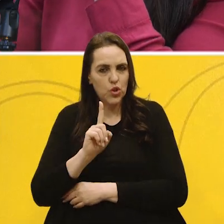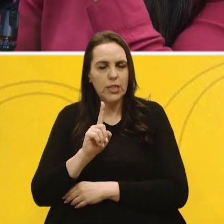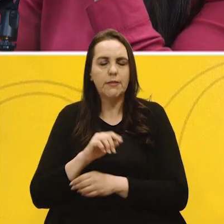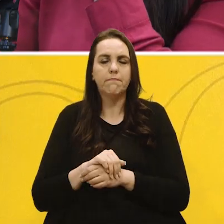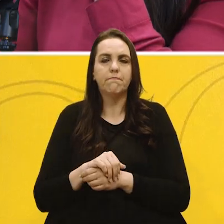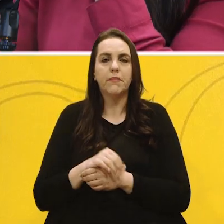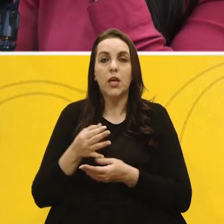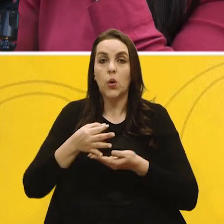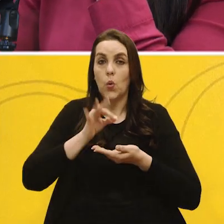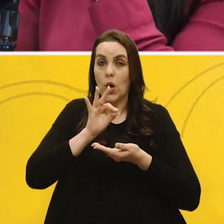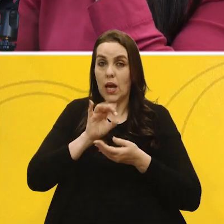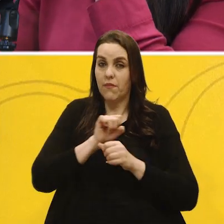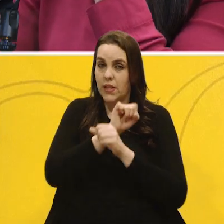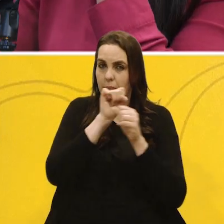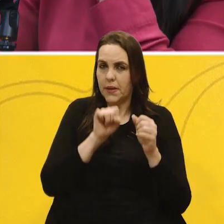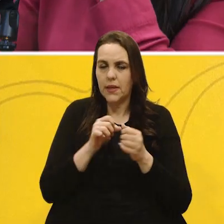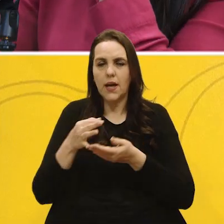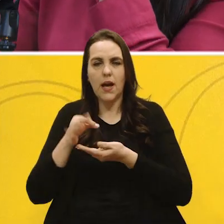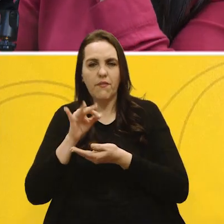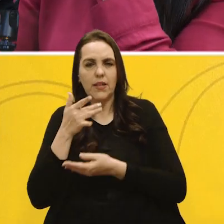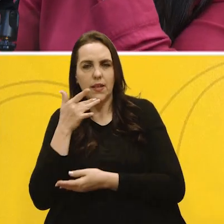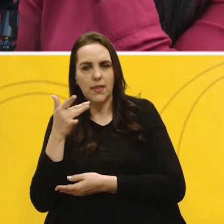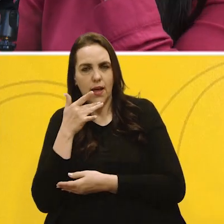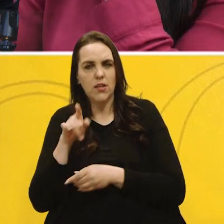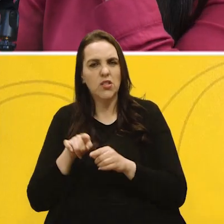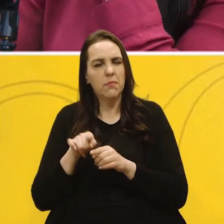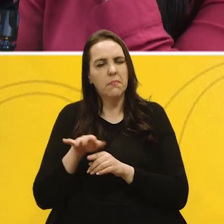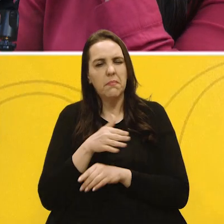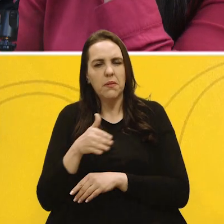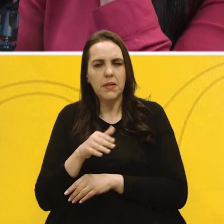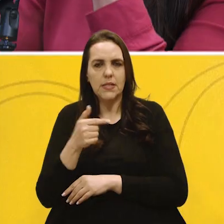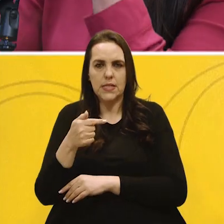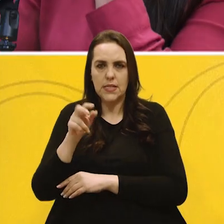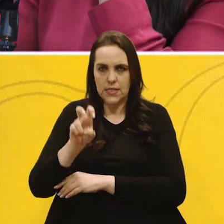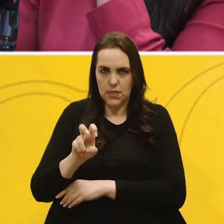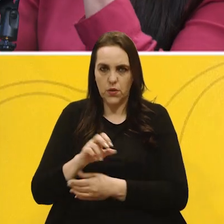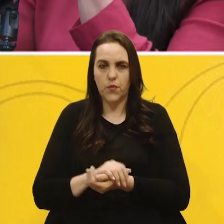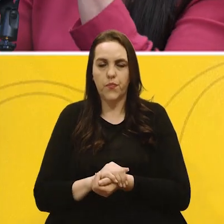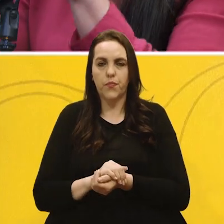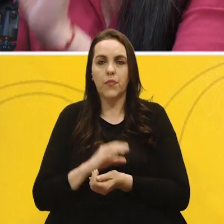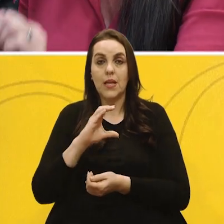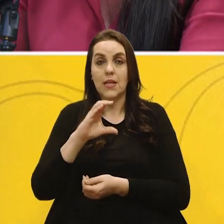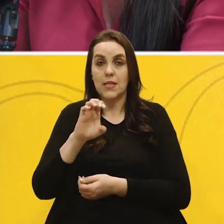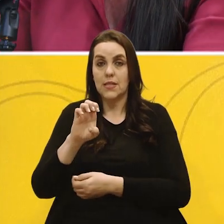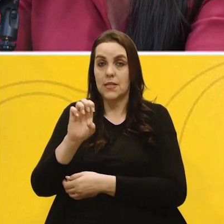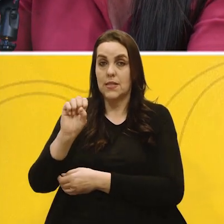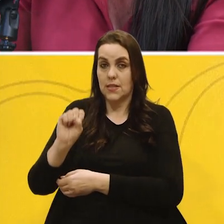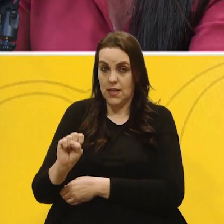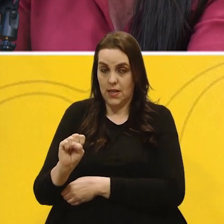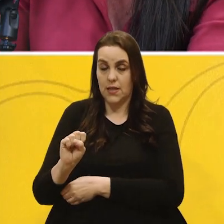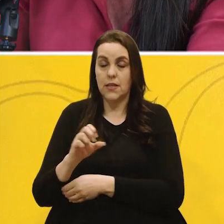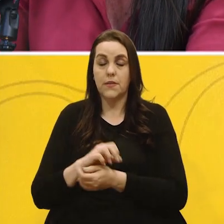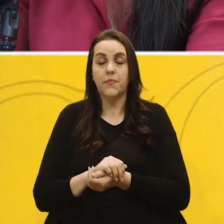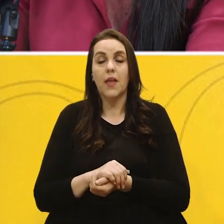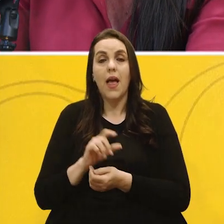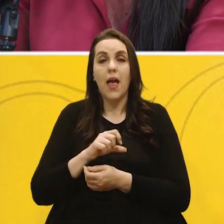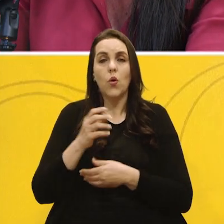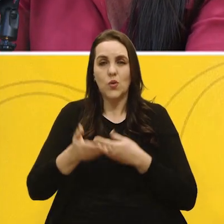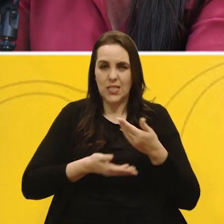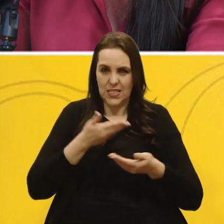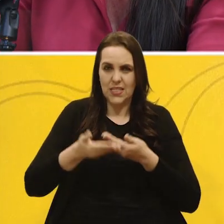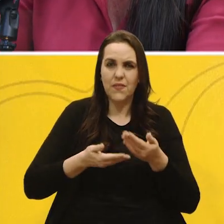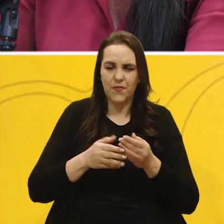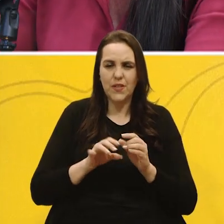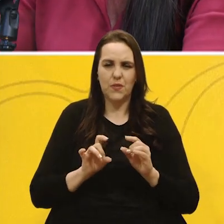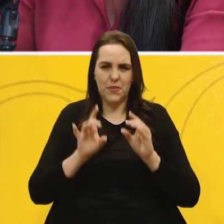pessoal deles, e o café da manhã e café da tarde, uma média de 75. E o CES é um serviço especializado em abordagem